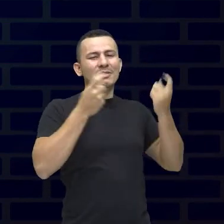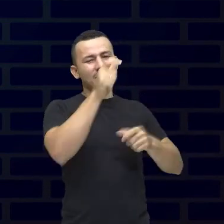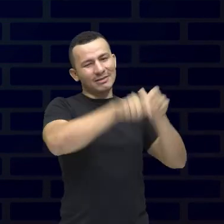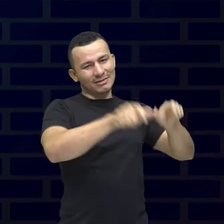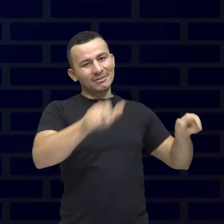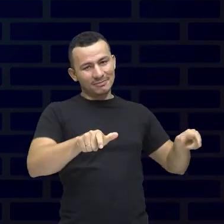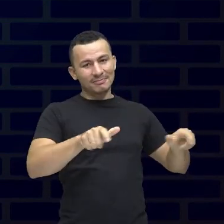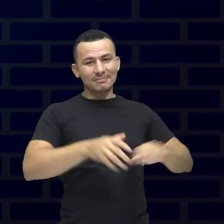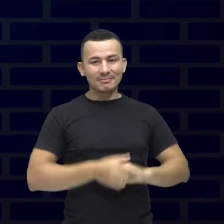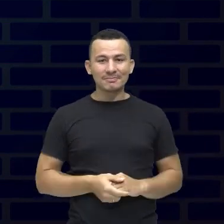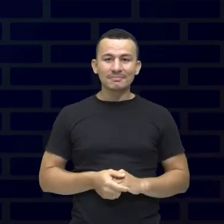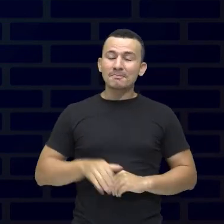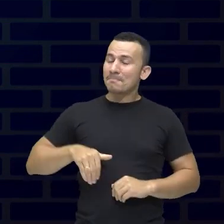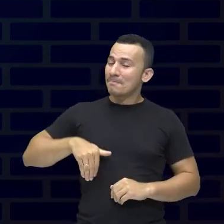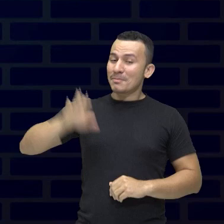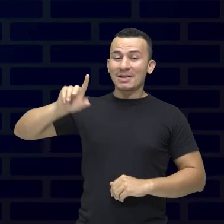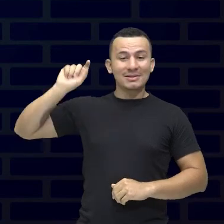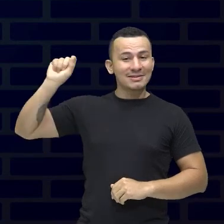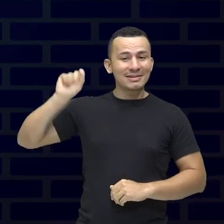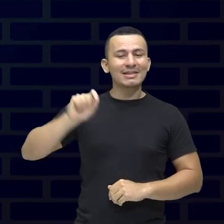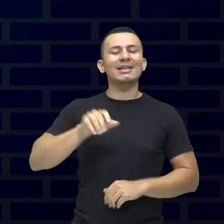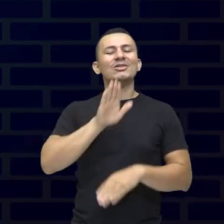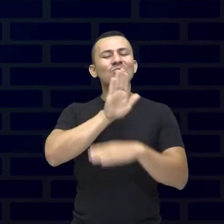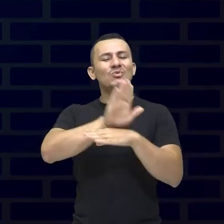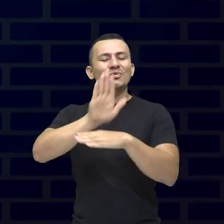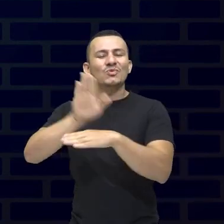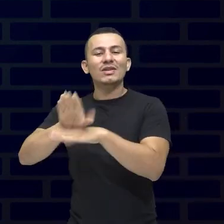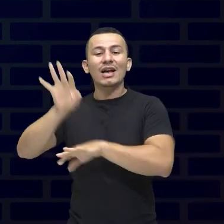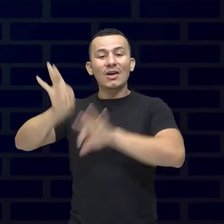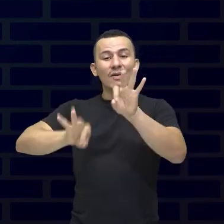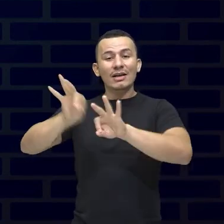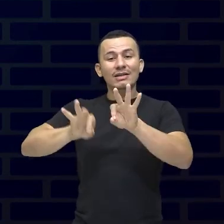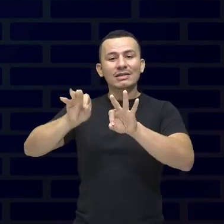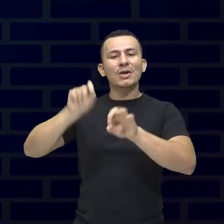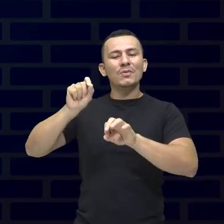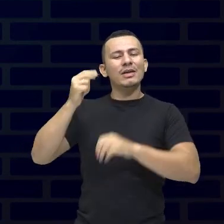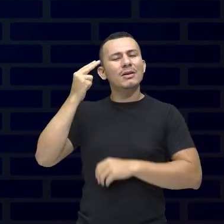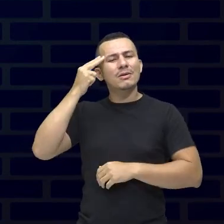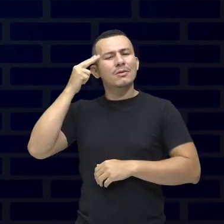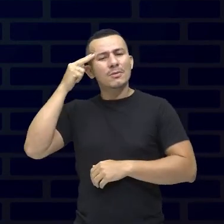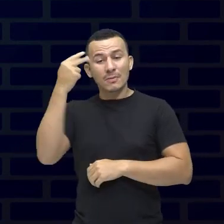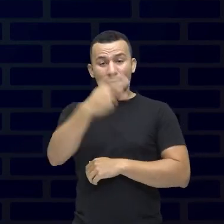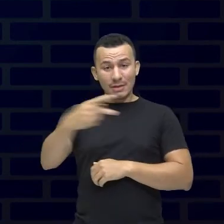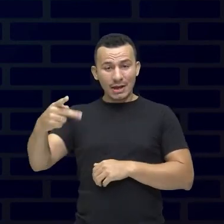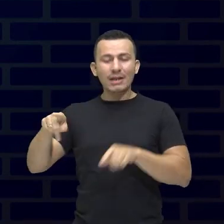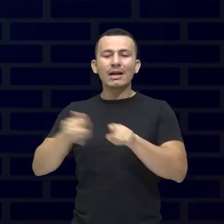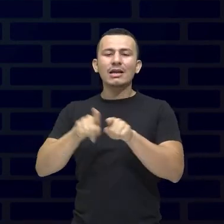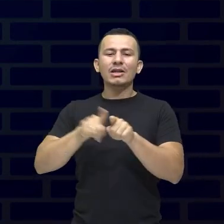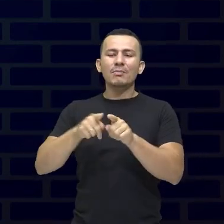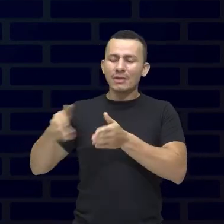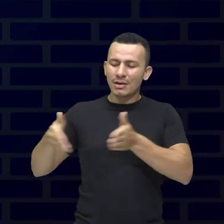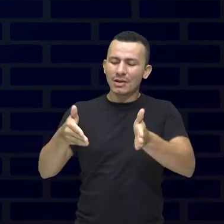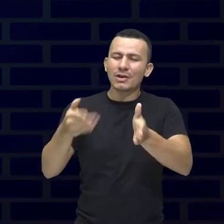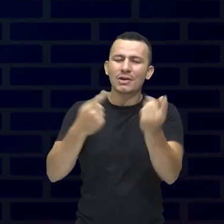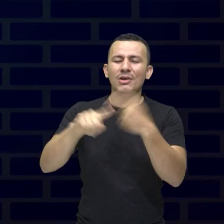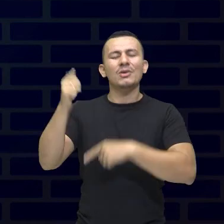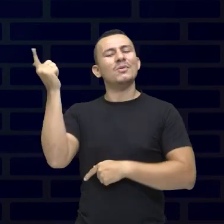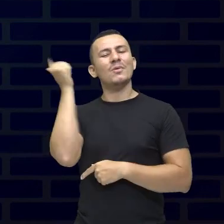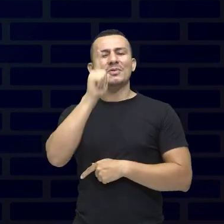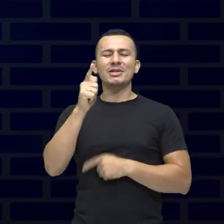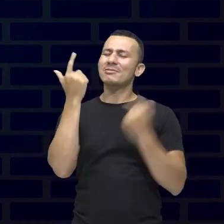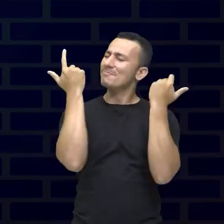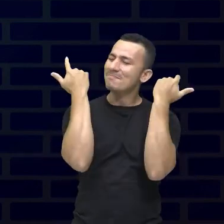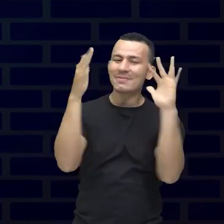Mais do que isso, você escolheu ajudá-las a organizar os pensamentos e encontrar um caminho. Parabéns